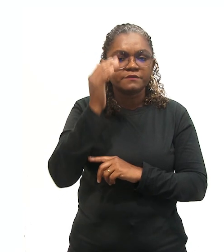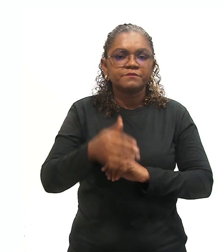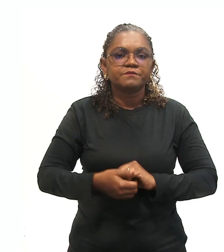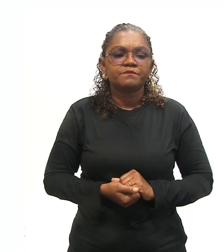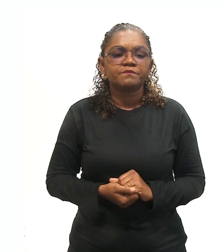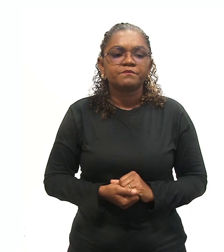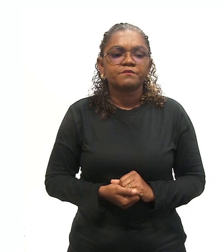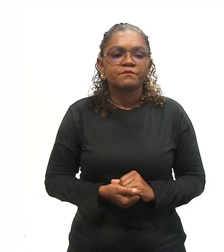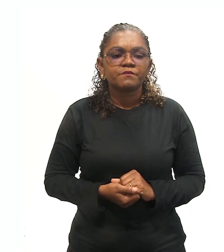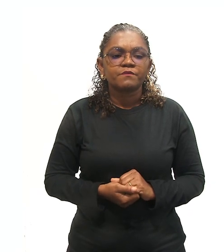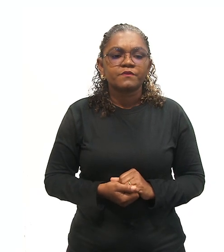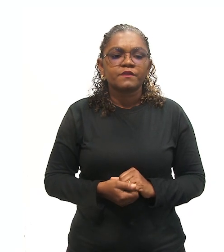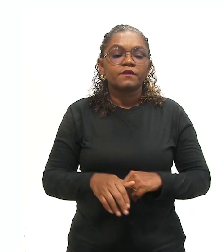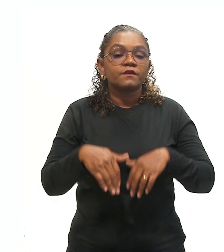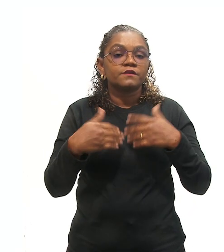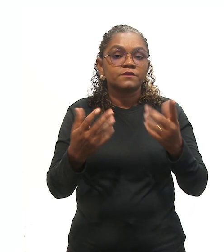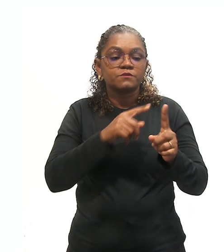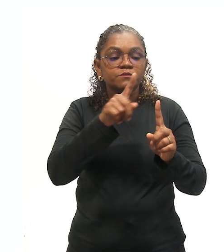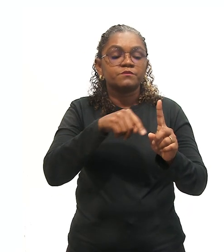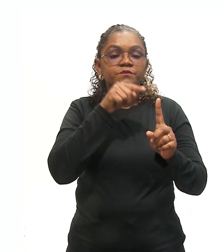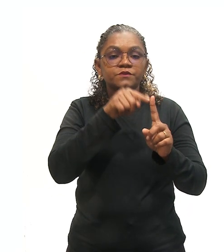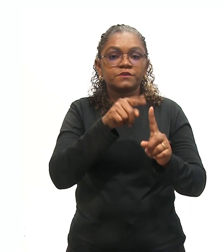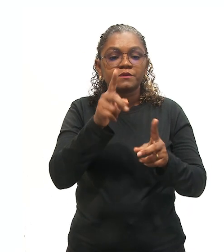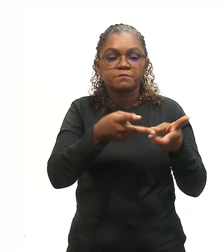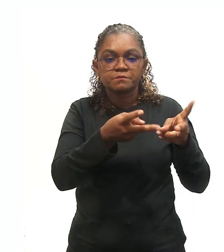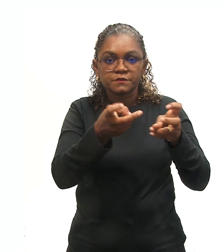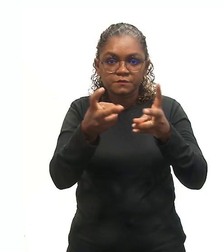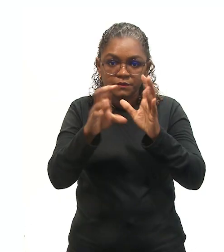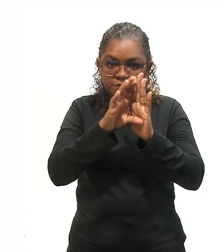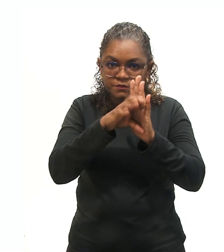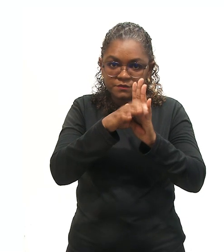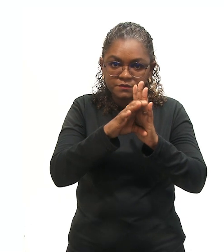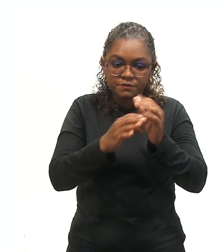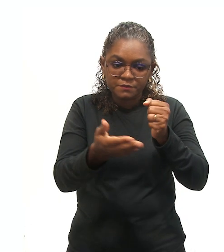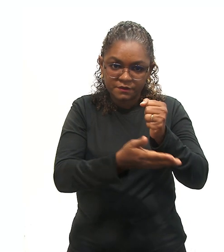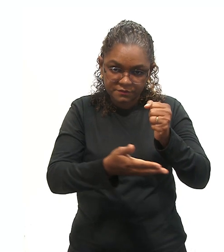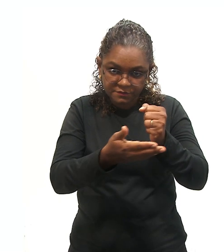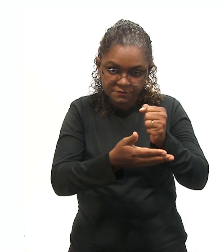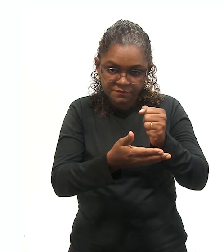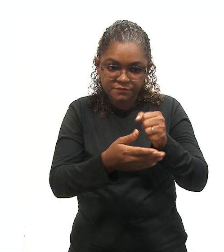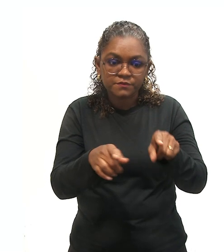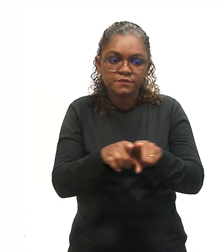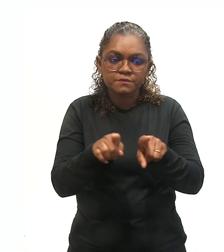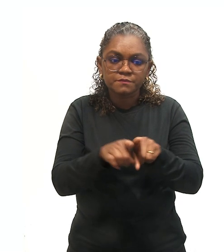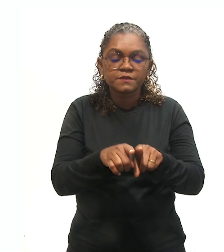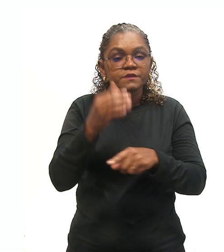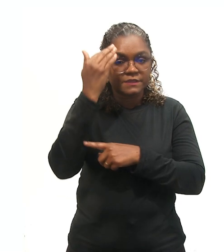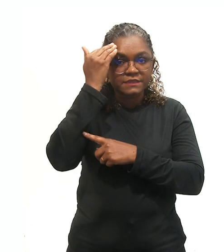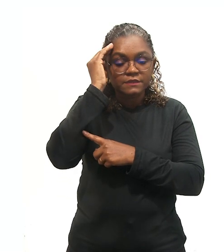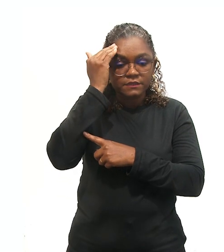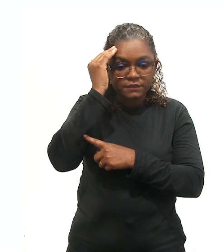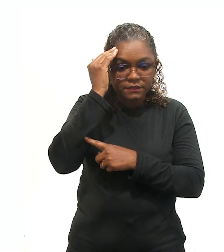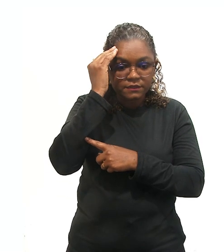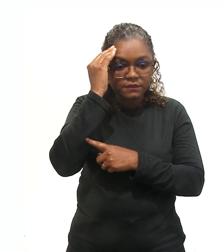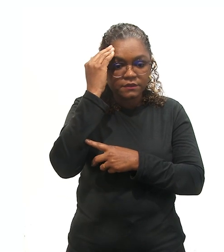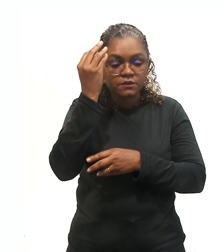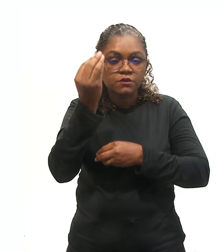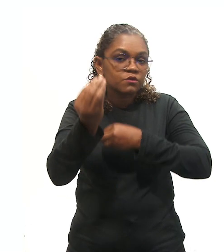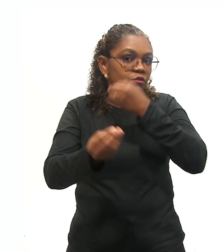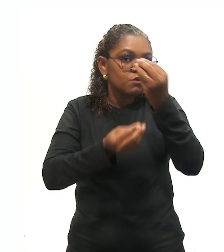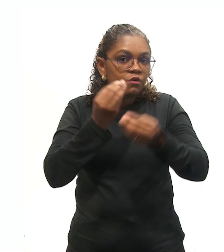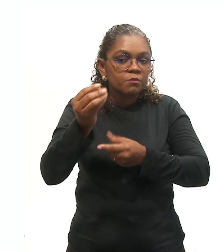né? O objetivo dessa aula, então, é identificar os conceitos básicos de economia, interpretar como explicam os